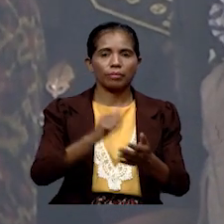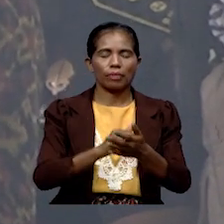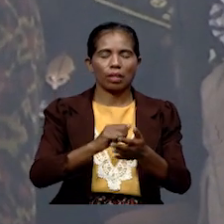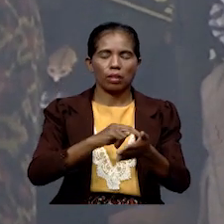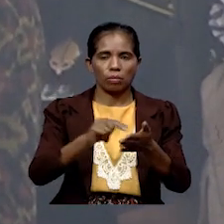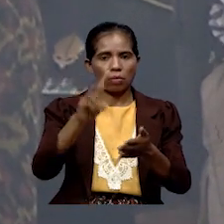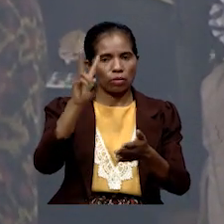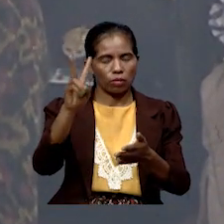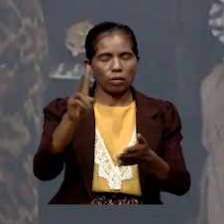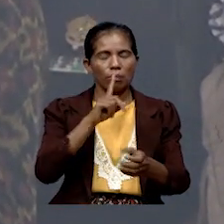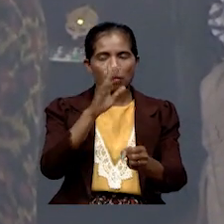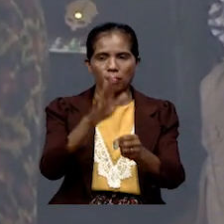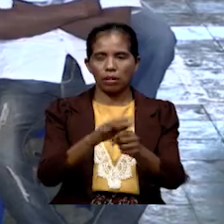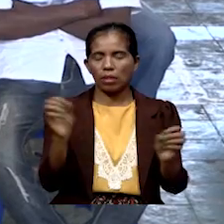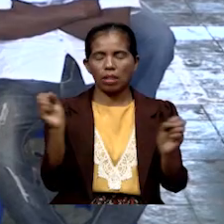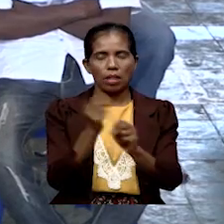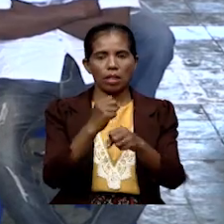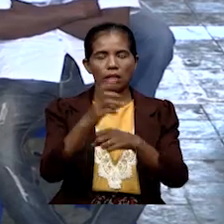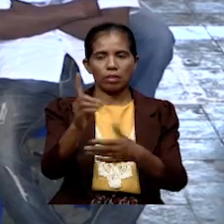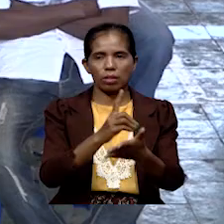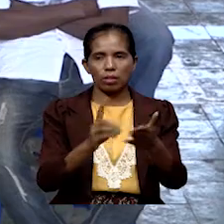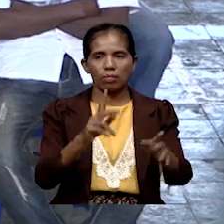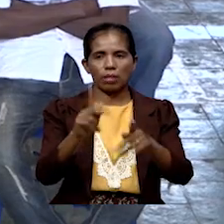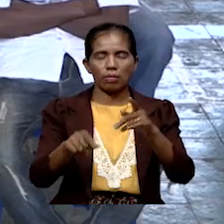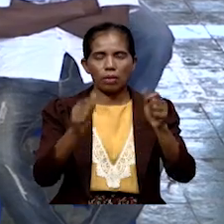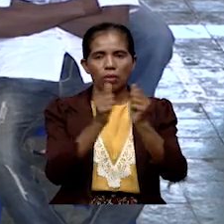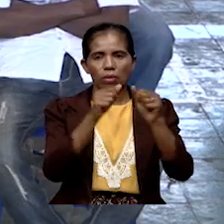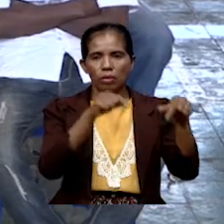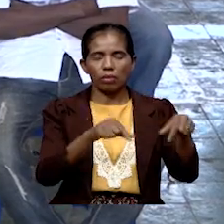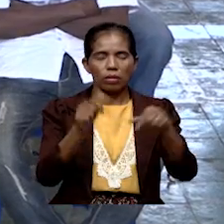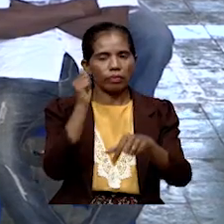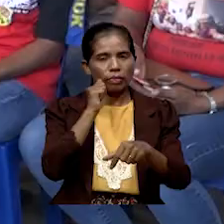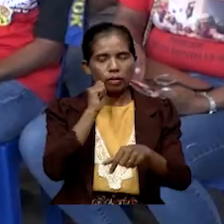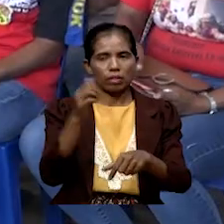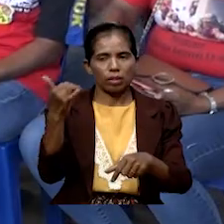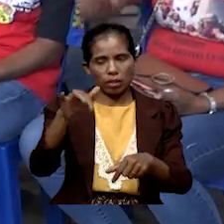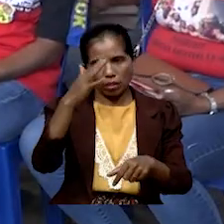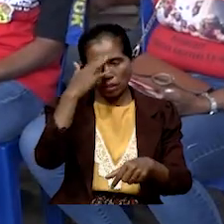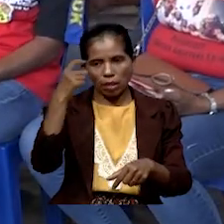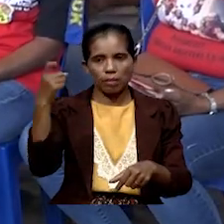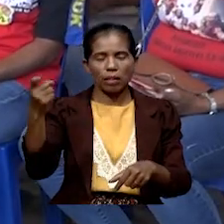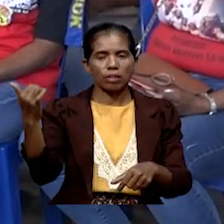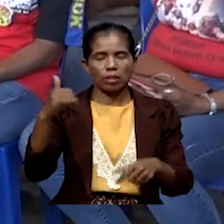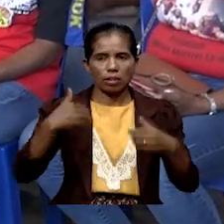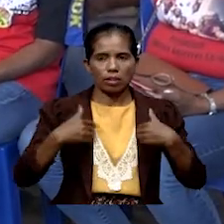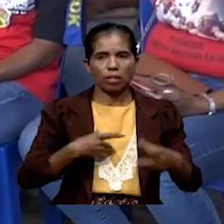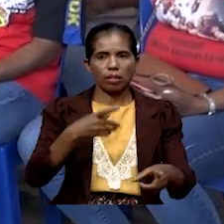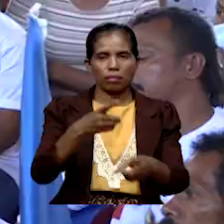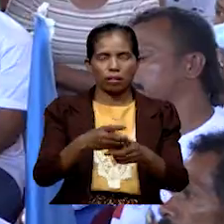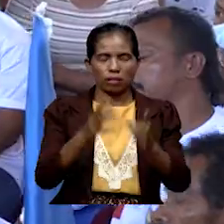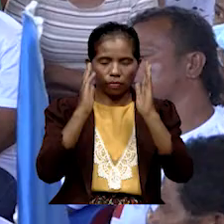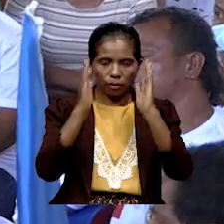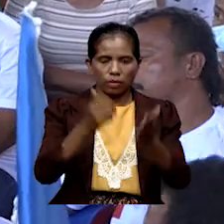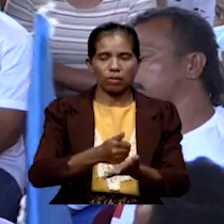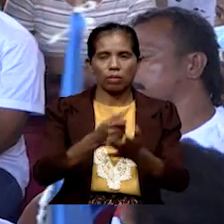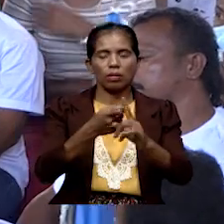mos promete se la halo diskriminasaun ba ema ho deficiencia sira no feto sira tamba sira mos ia direito atu hetan atensaun husi